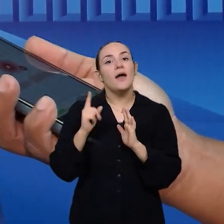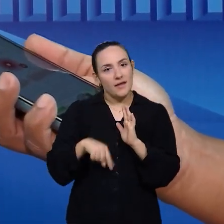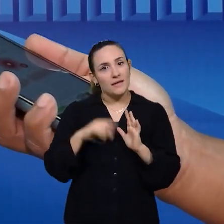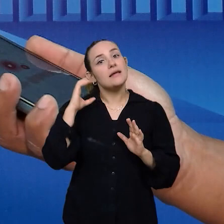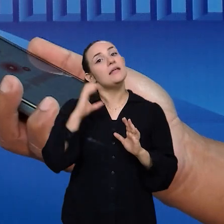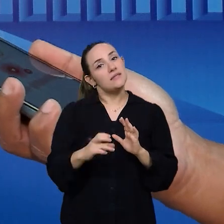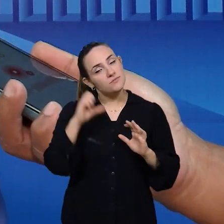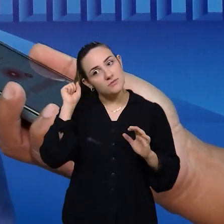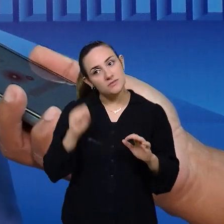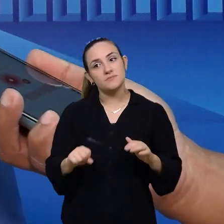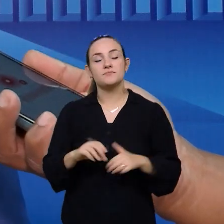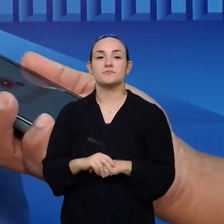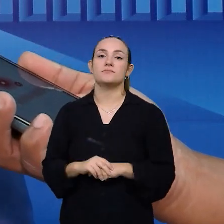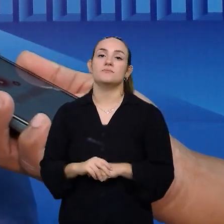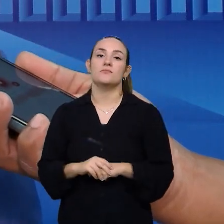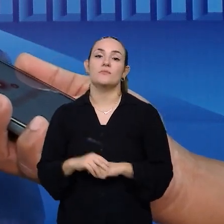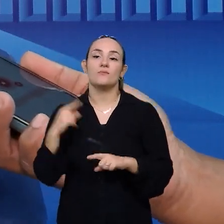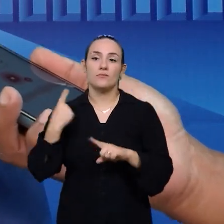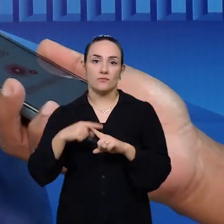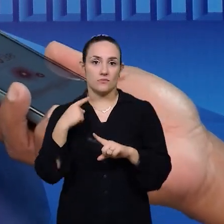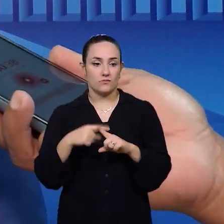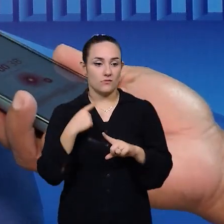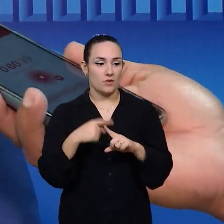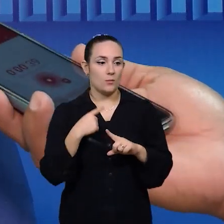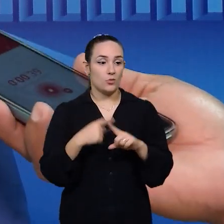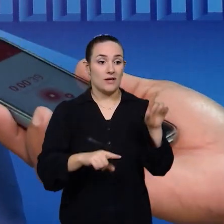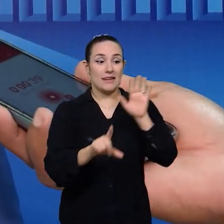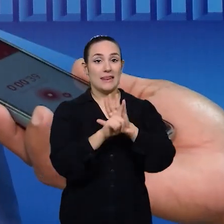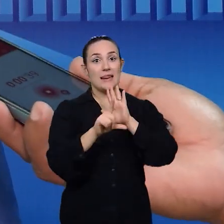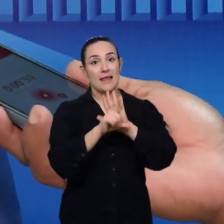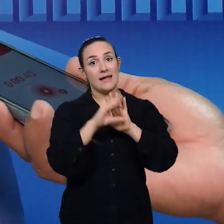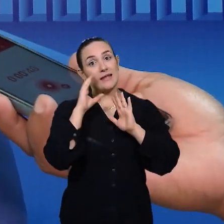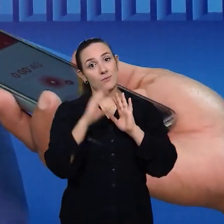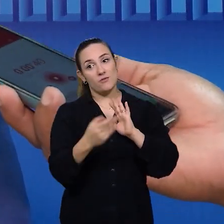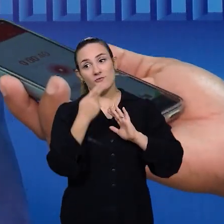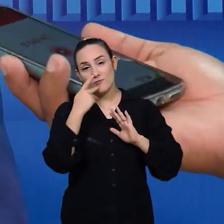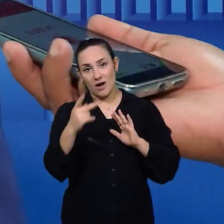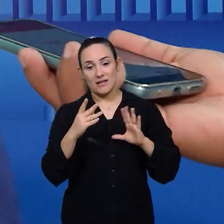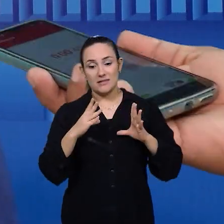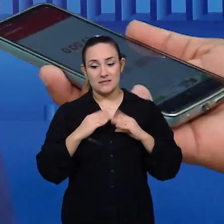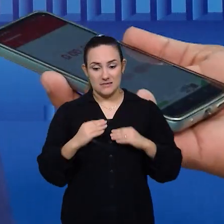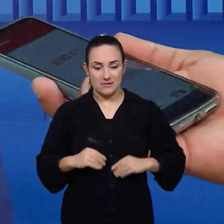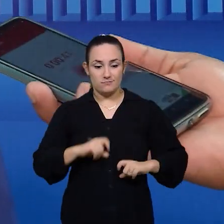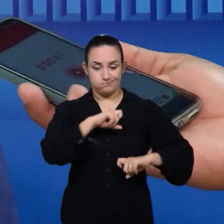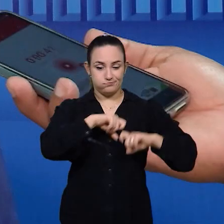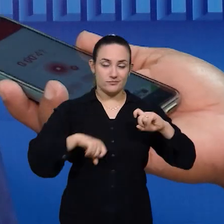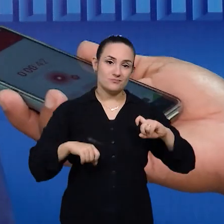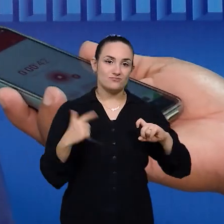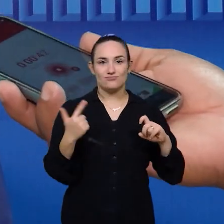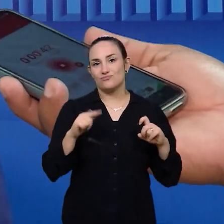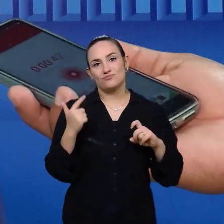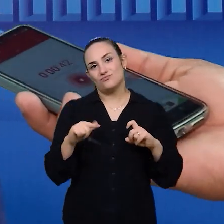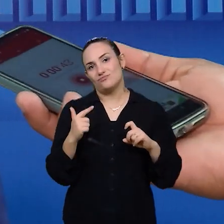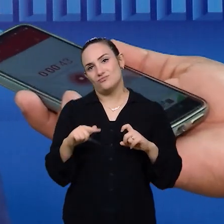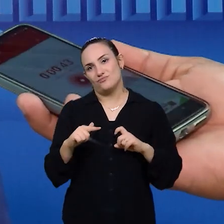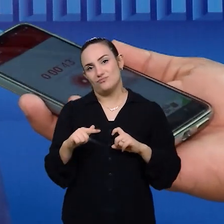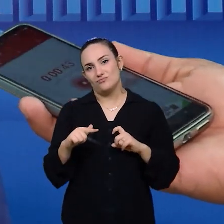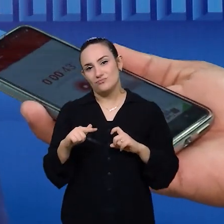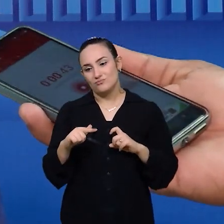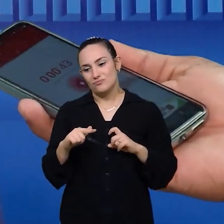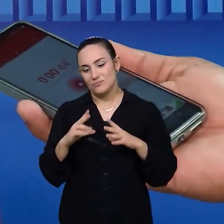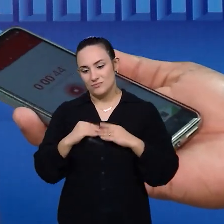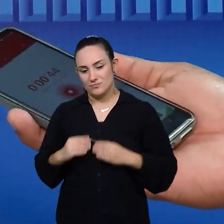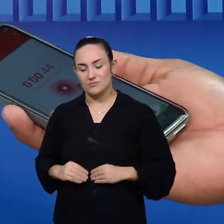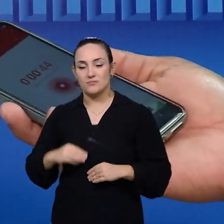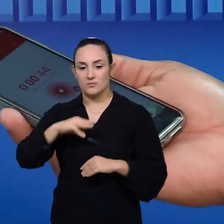até é tipificado como crime, porque no Código Penal a gente tem a tipificação só do assédio sexual, a gente não tem